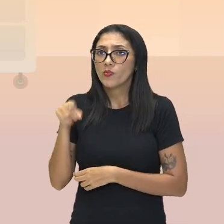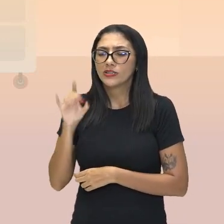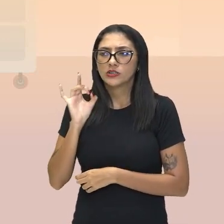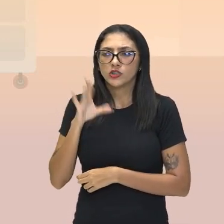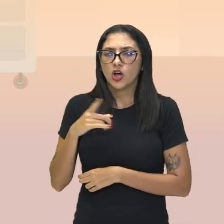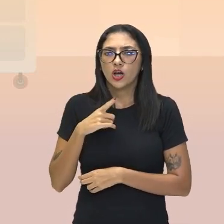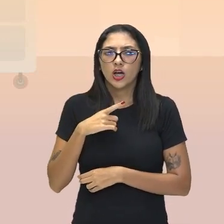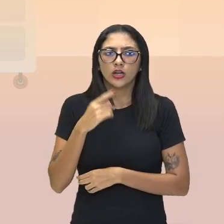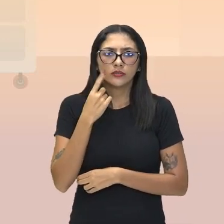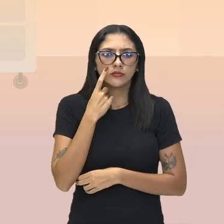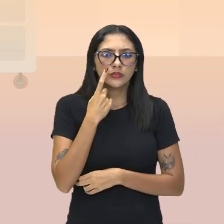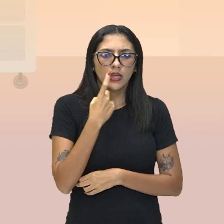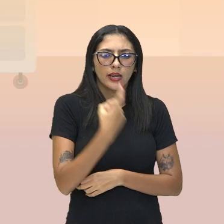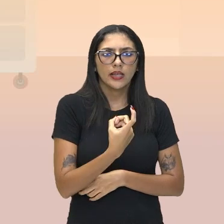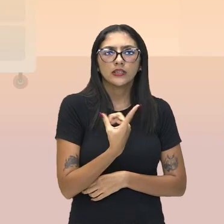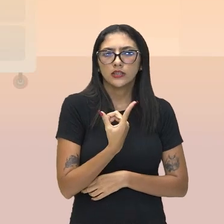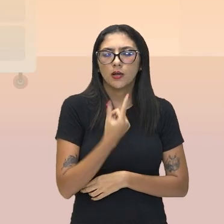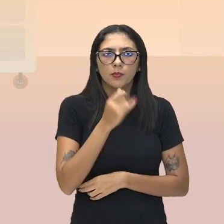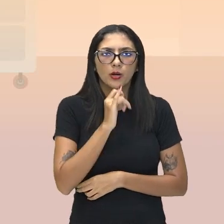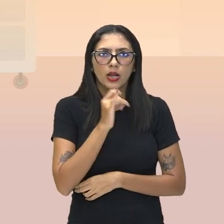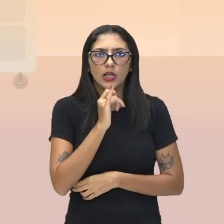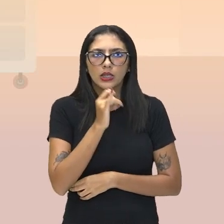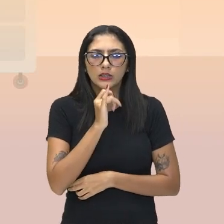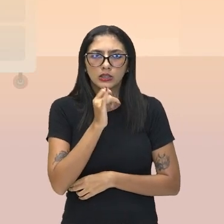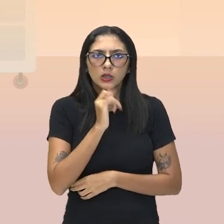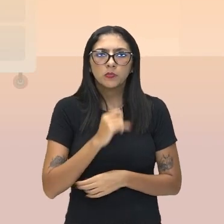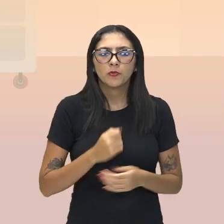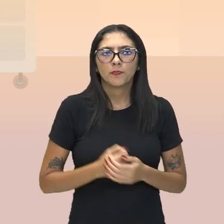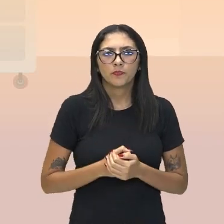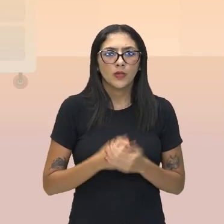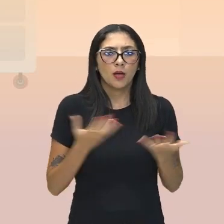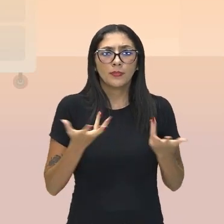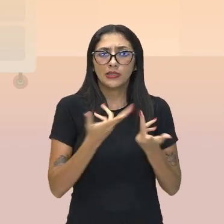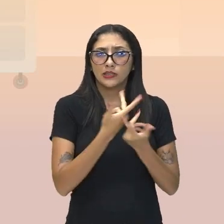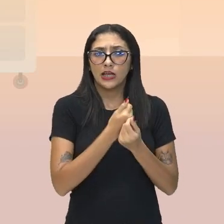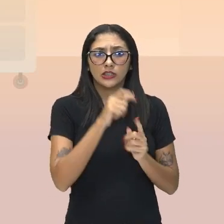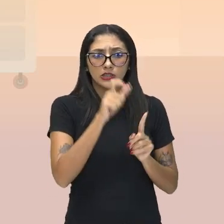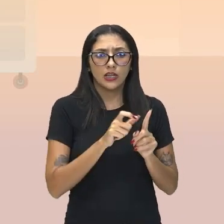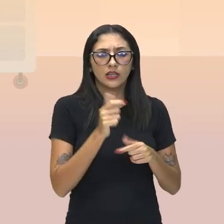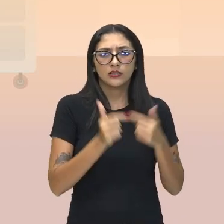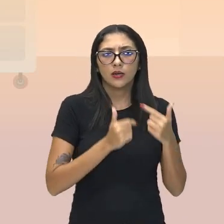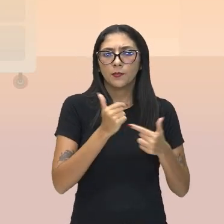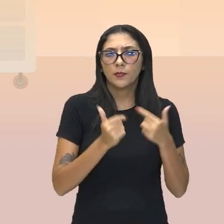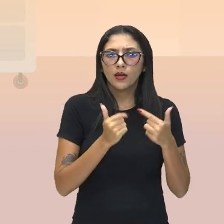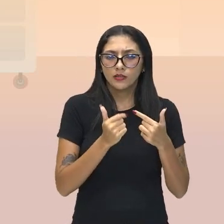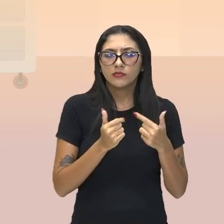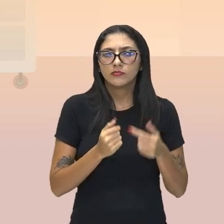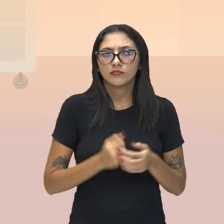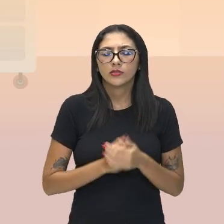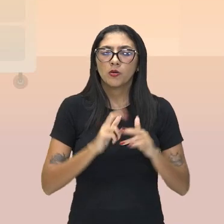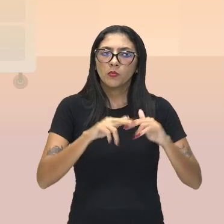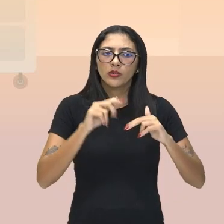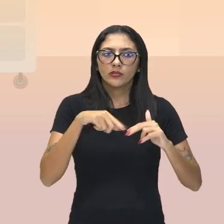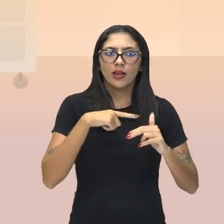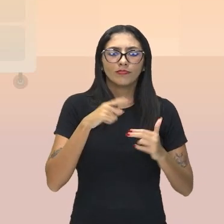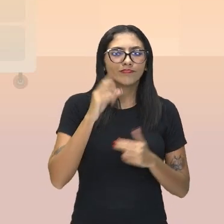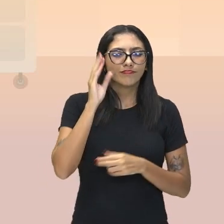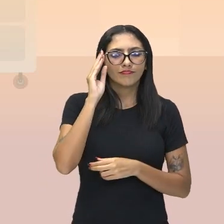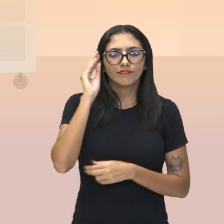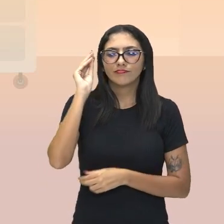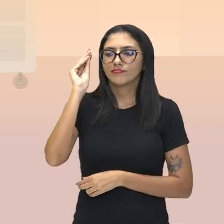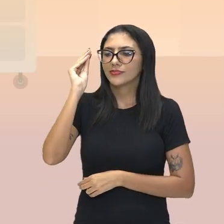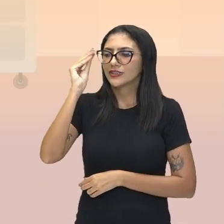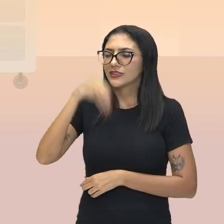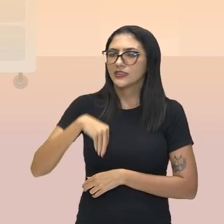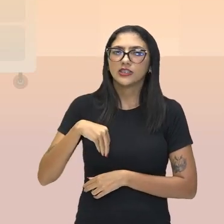verdade ela quer o marido, ela começa a perceber essa ambição dele e começa a desfazer tudo o que